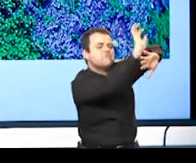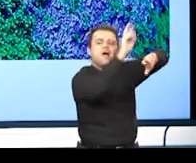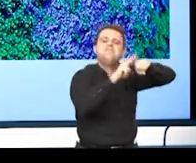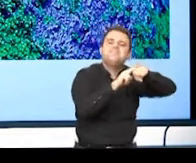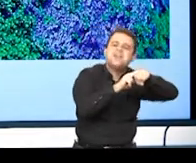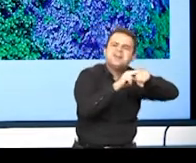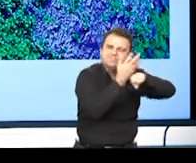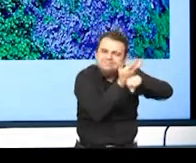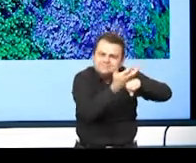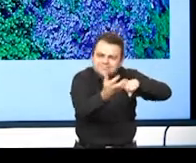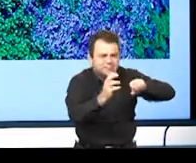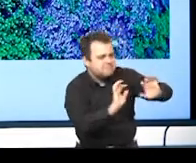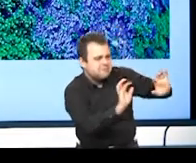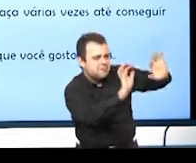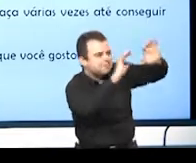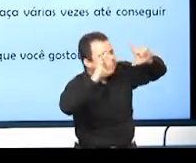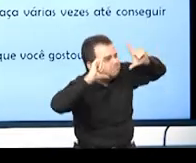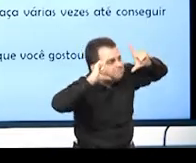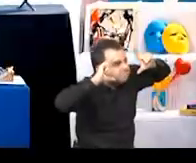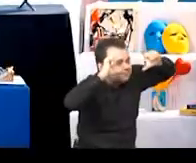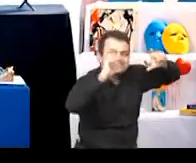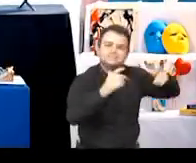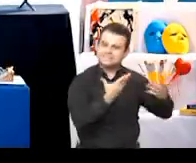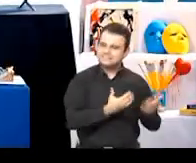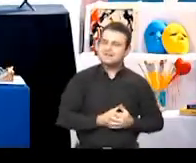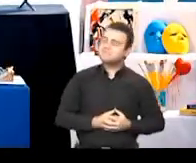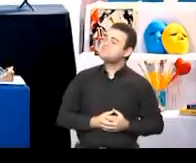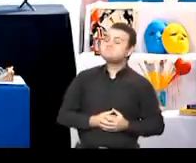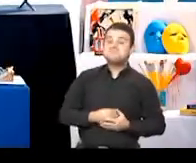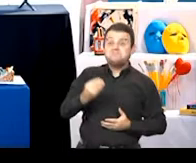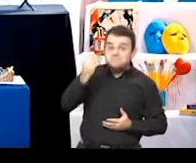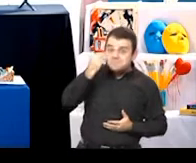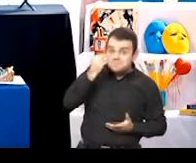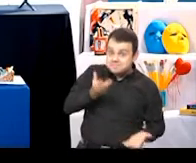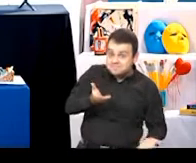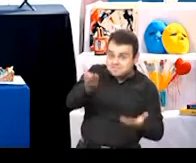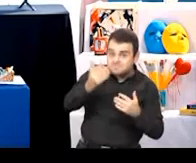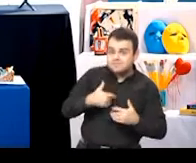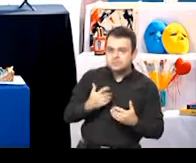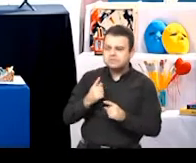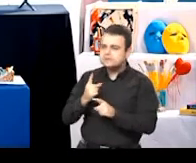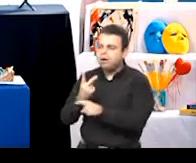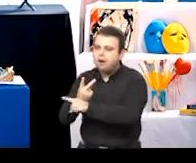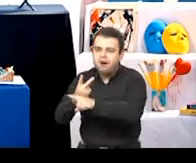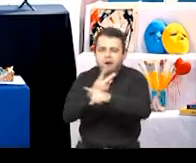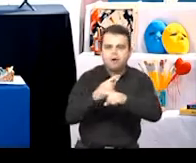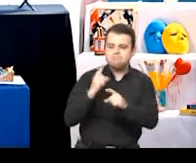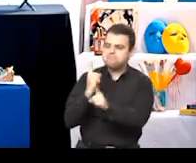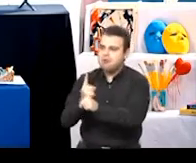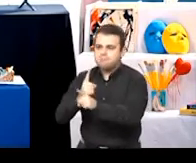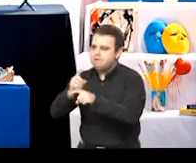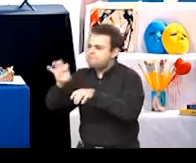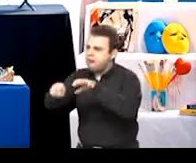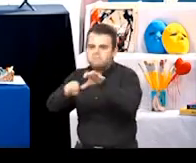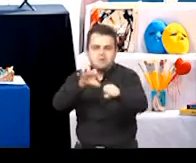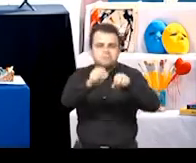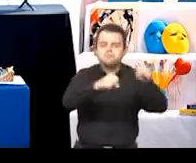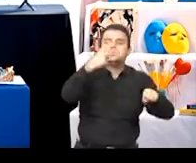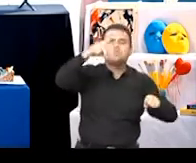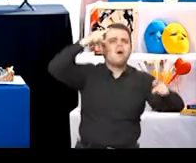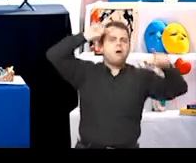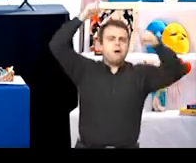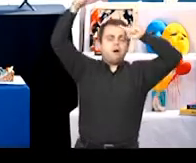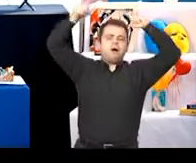estava cheia de lodo verde. Bom, experimente, investigue e divirta-se. Explore a